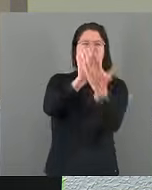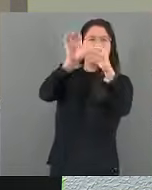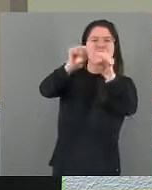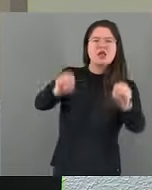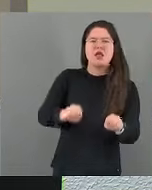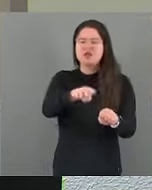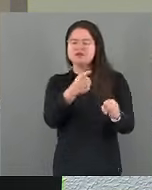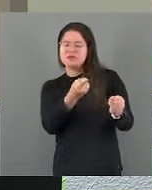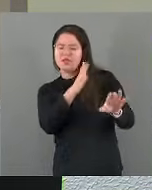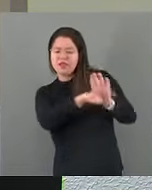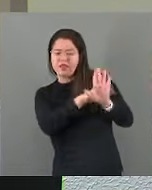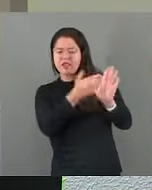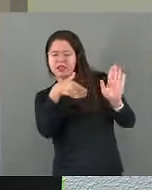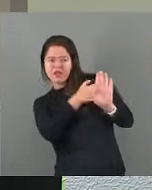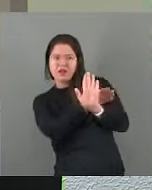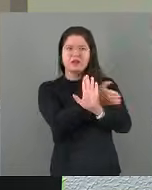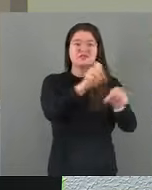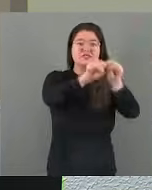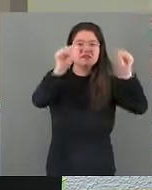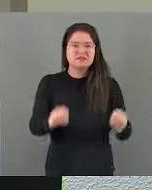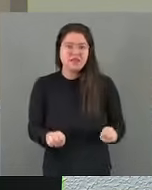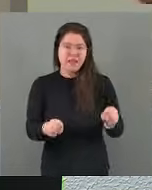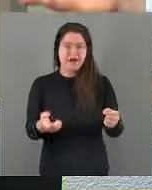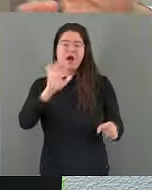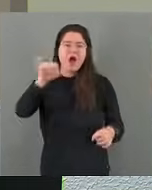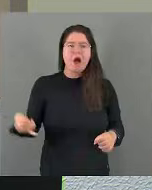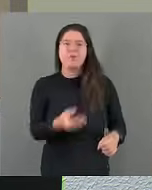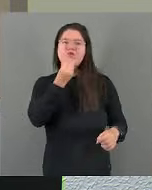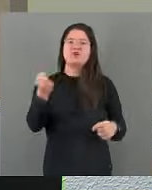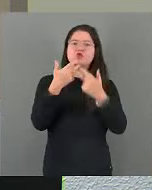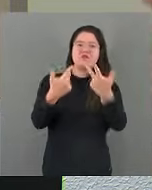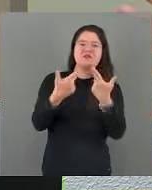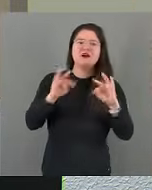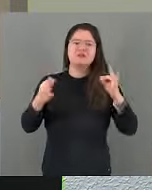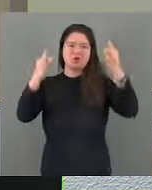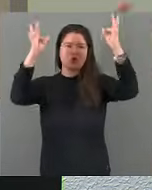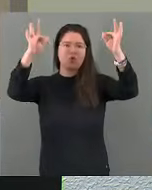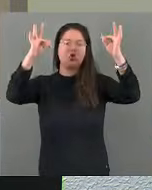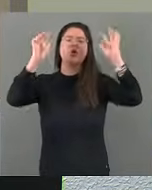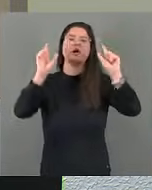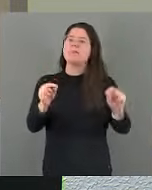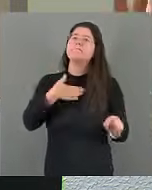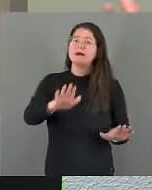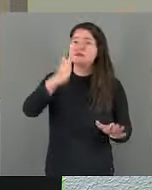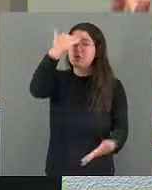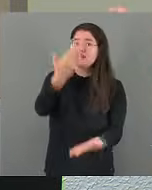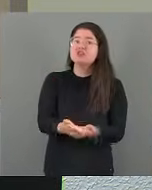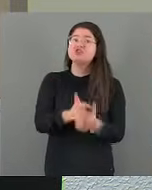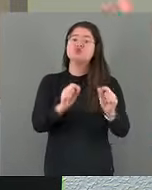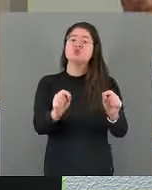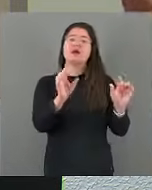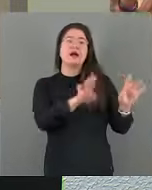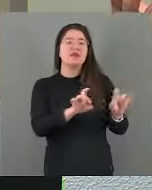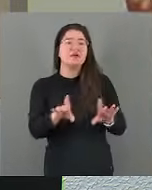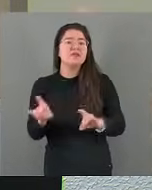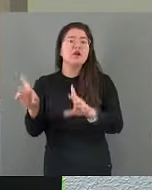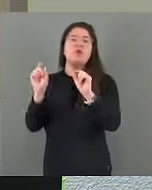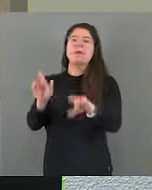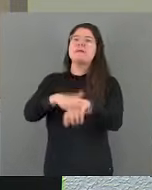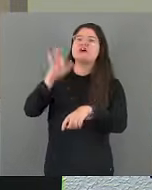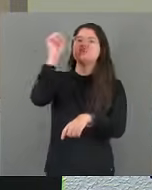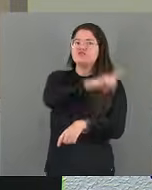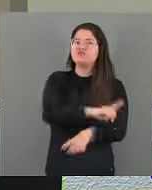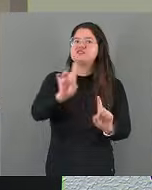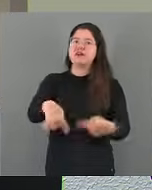crescer nas brechas do sistema, e eles aproveitam justamente essas novidades tecnológicas, mas eu acredito que cada vez também é mais difícil